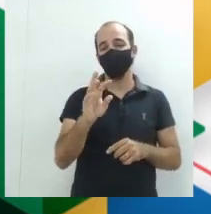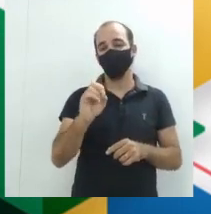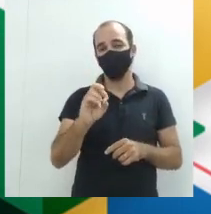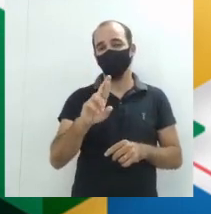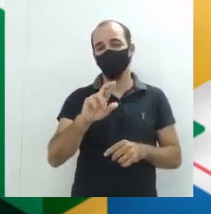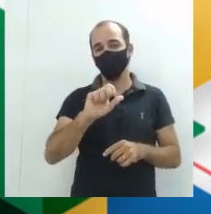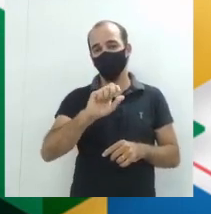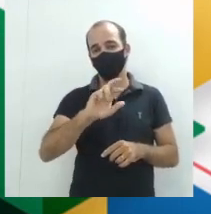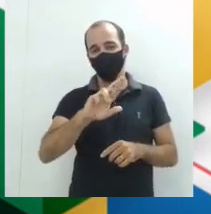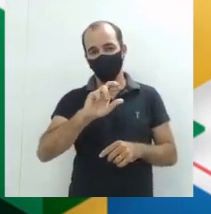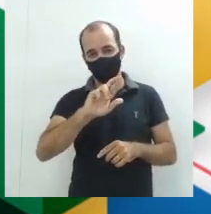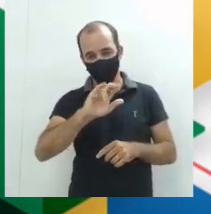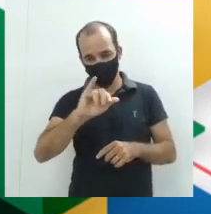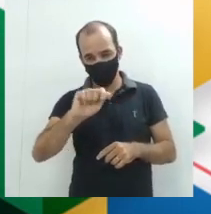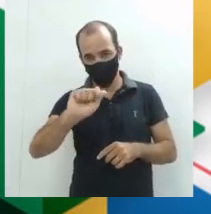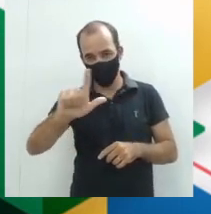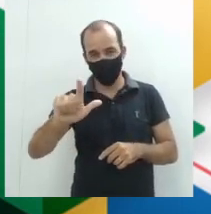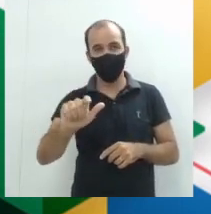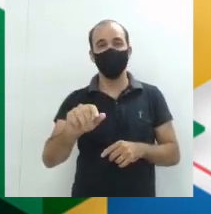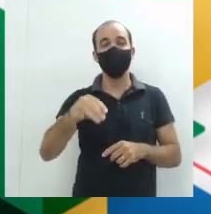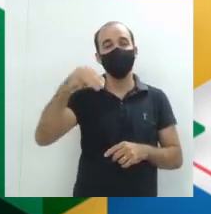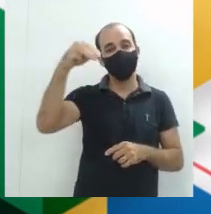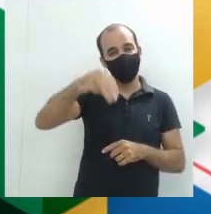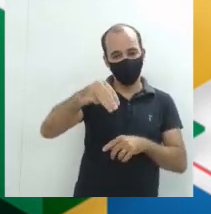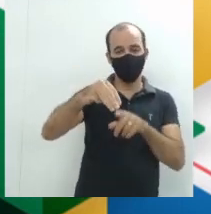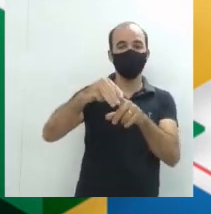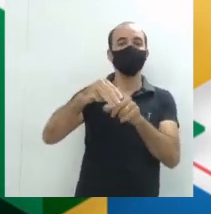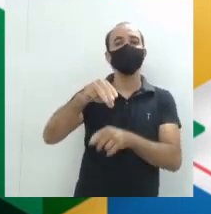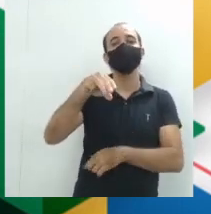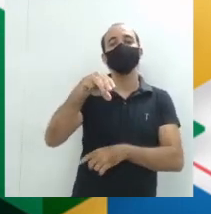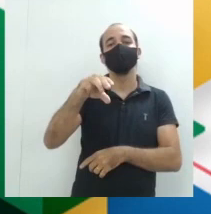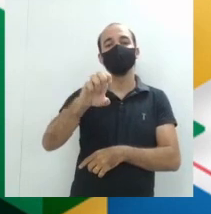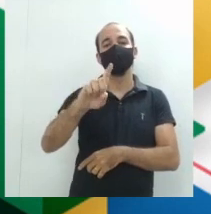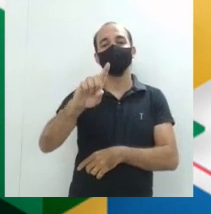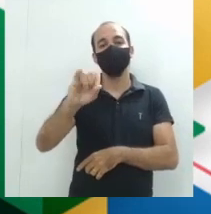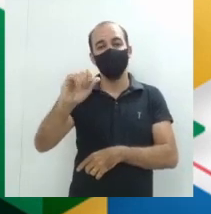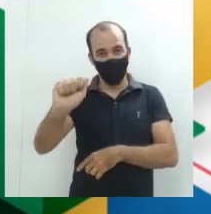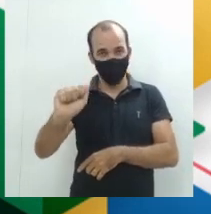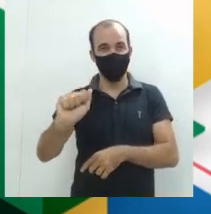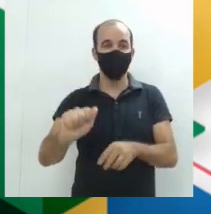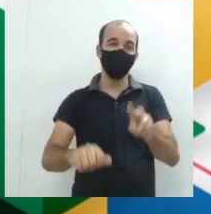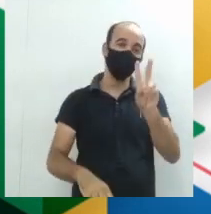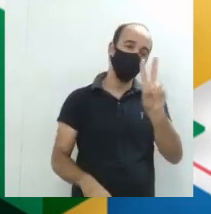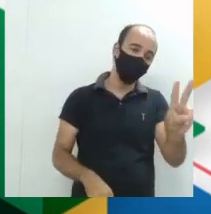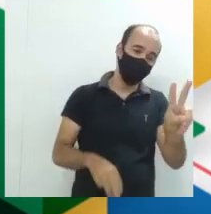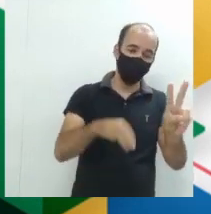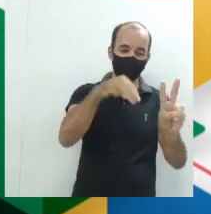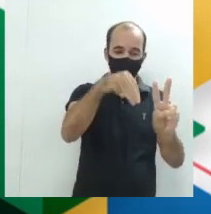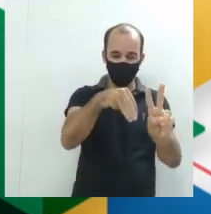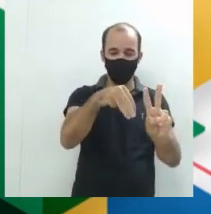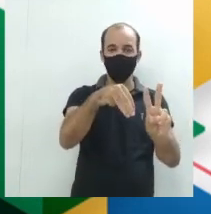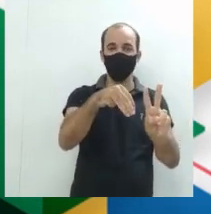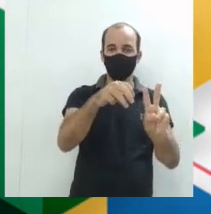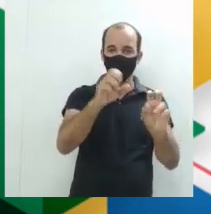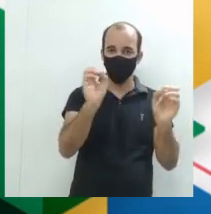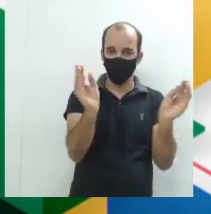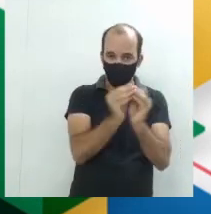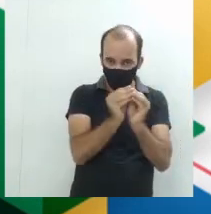de VM. V de velocidade e M de média. Olha, meu povo, é